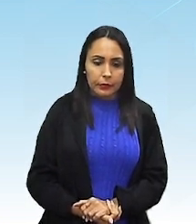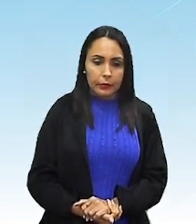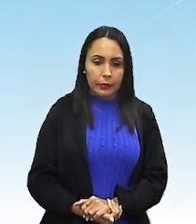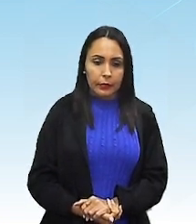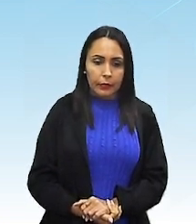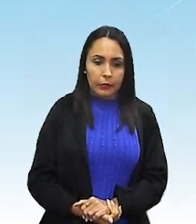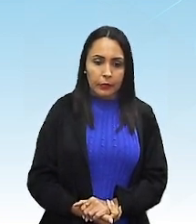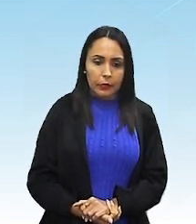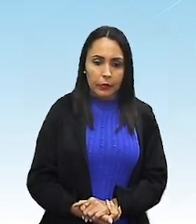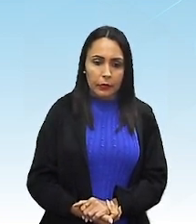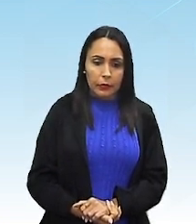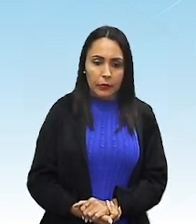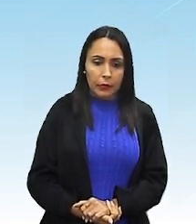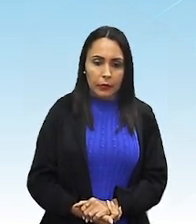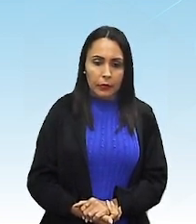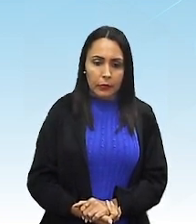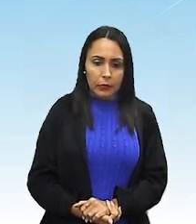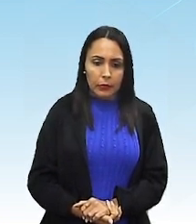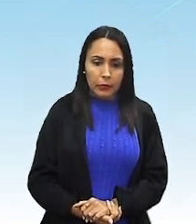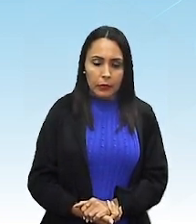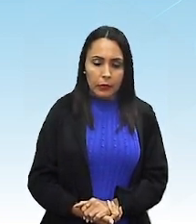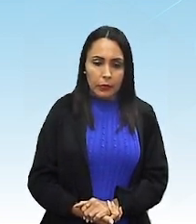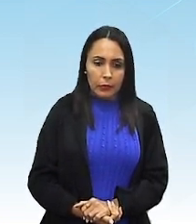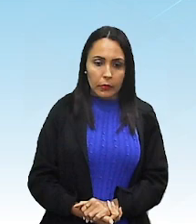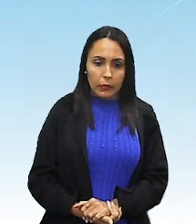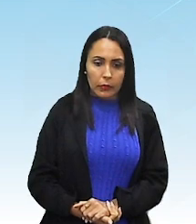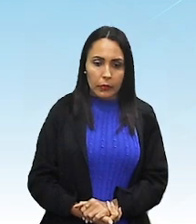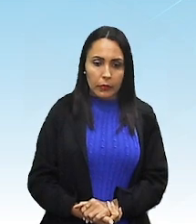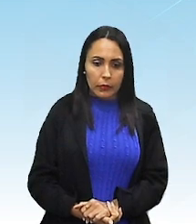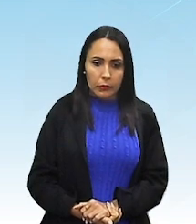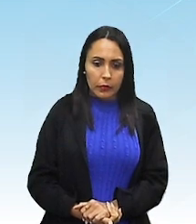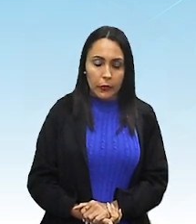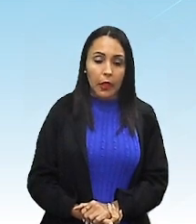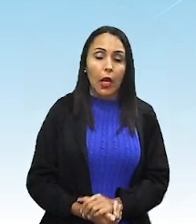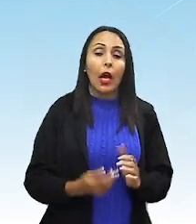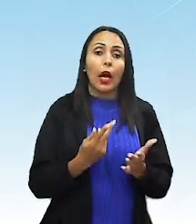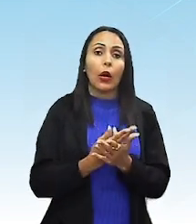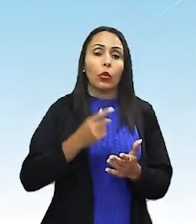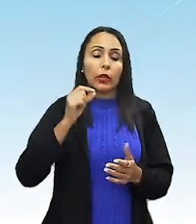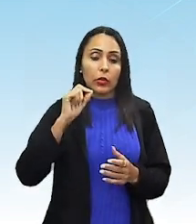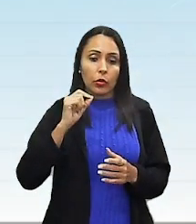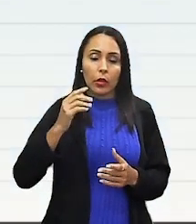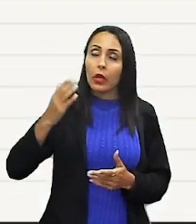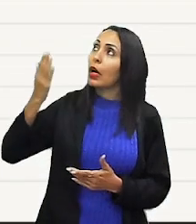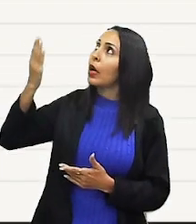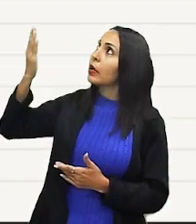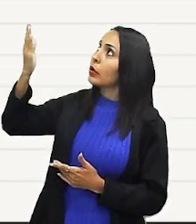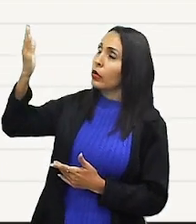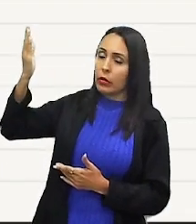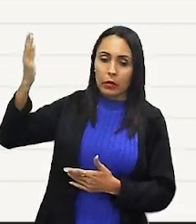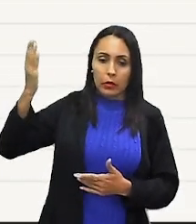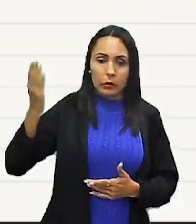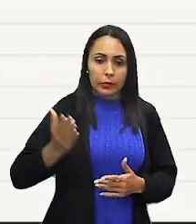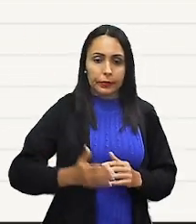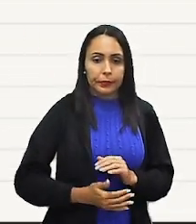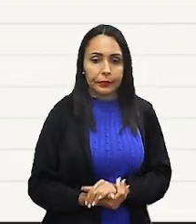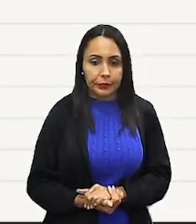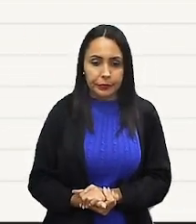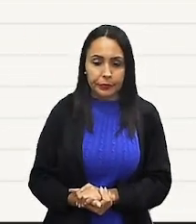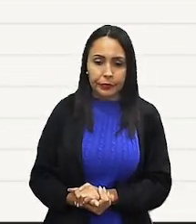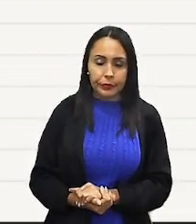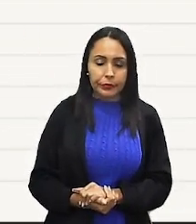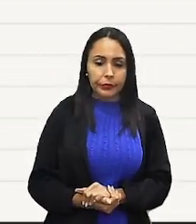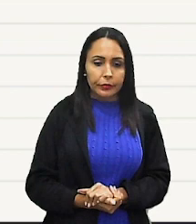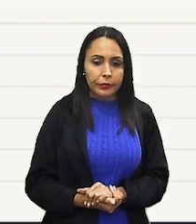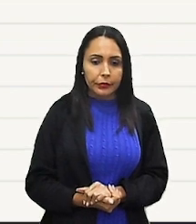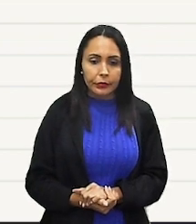Aí, dentro desse cara, você vai ter o material genético. Aí, o que é que acontece? Vai ser assim, aqui,